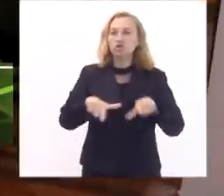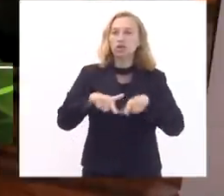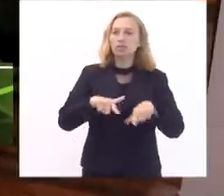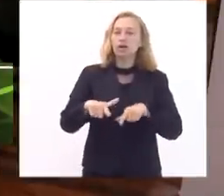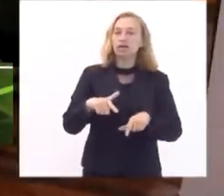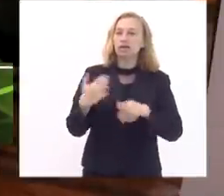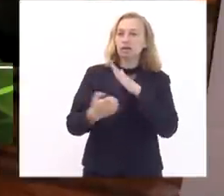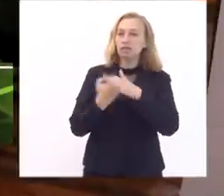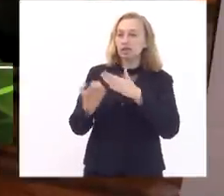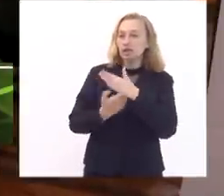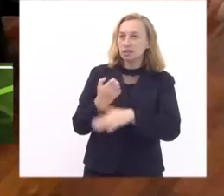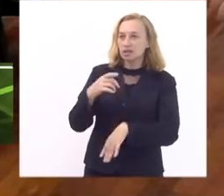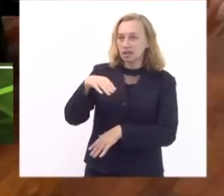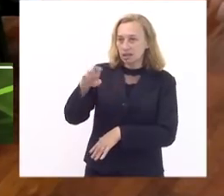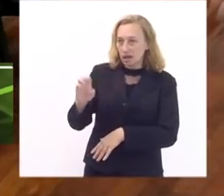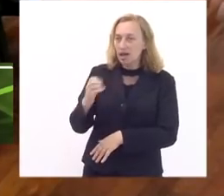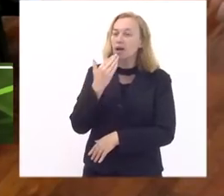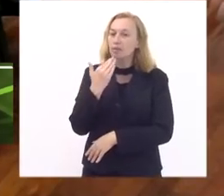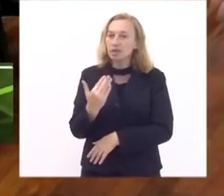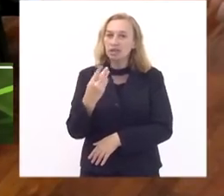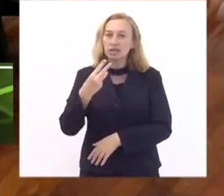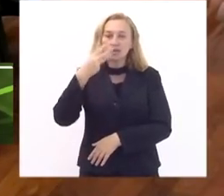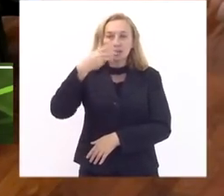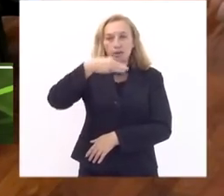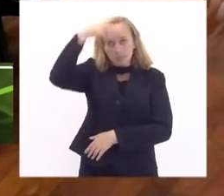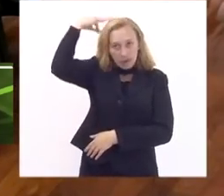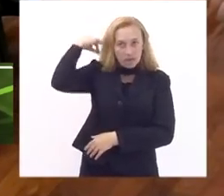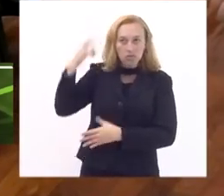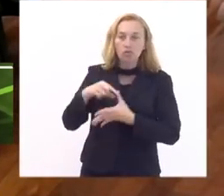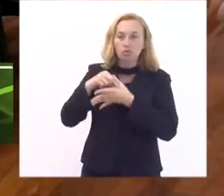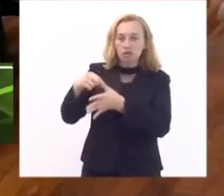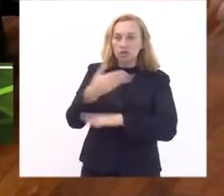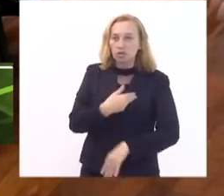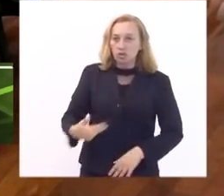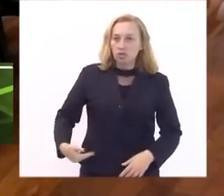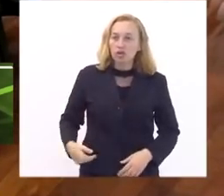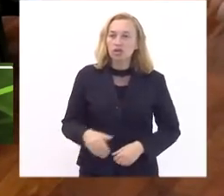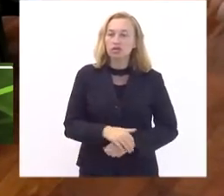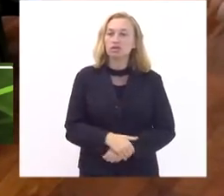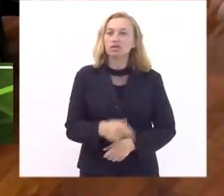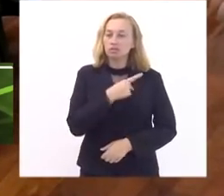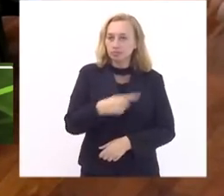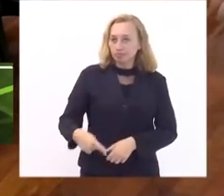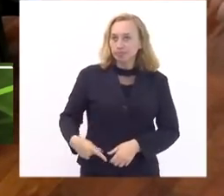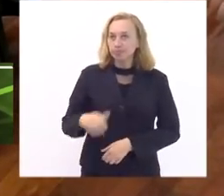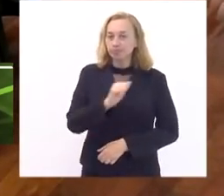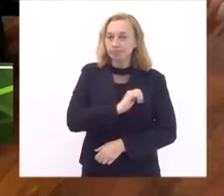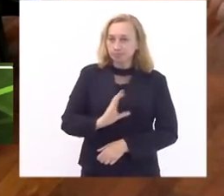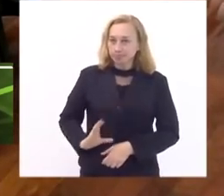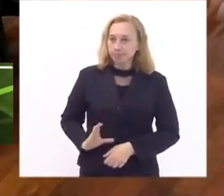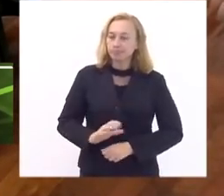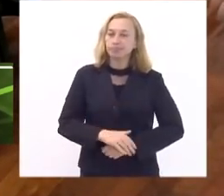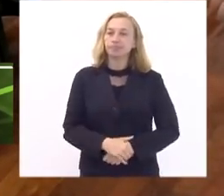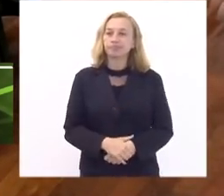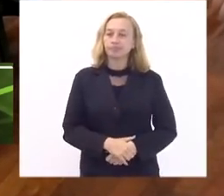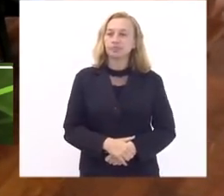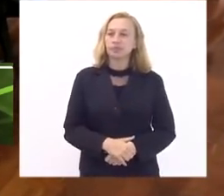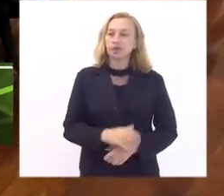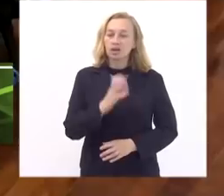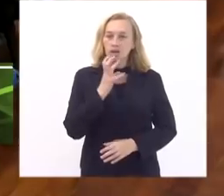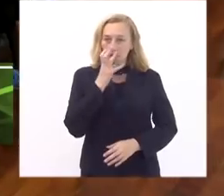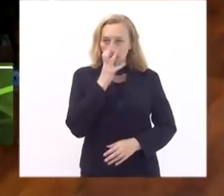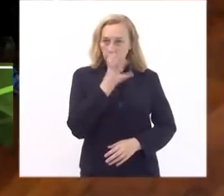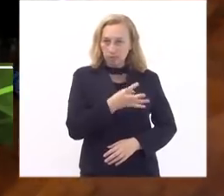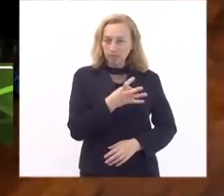queria primeiro pedir, Márcio, a Vossa Excelência, como líder do governo, e ao presidente André Siciliano, eu faço a denúncia e um